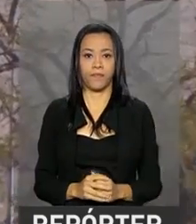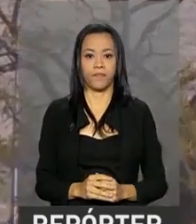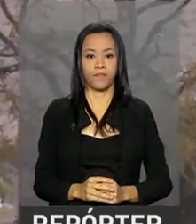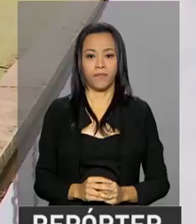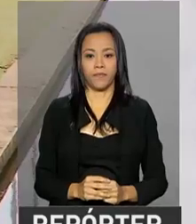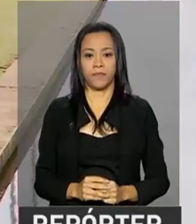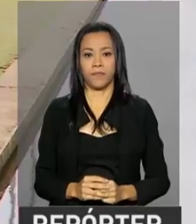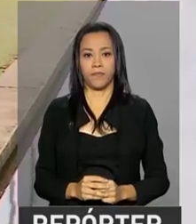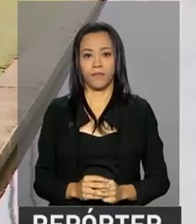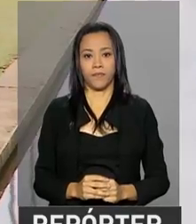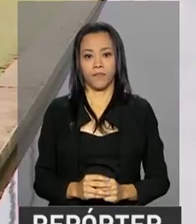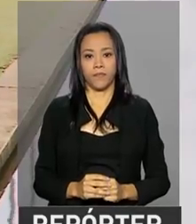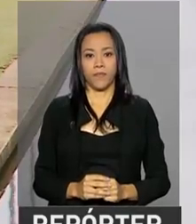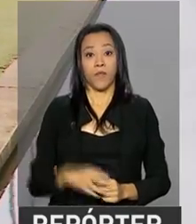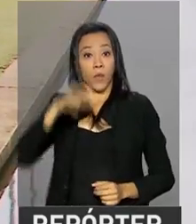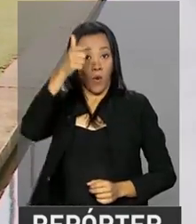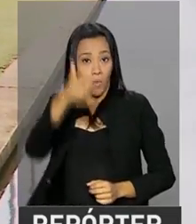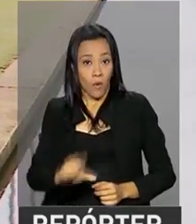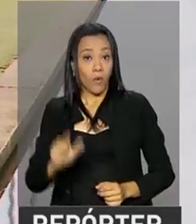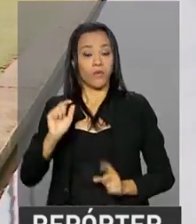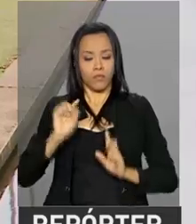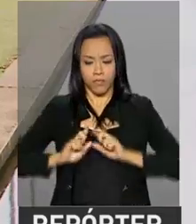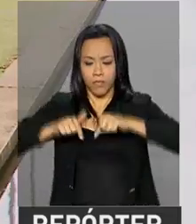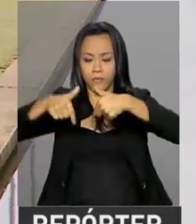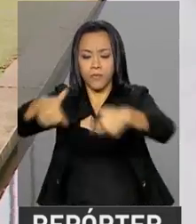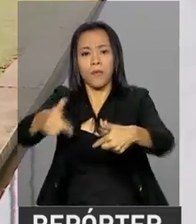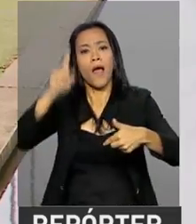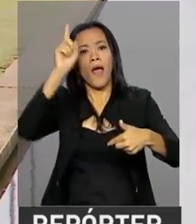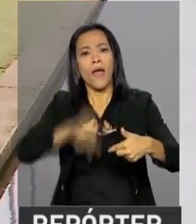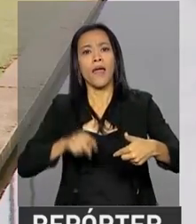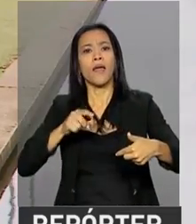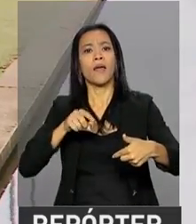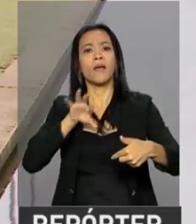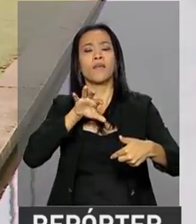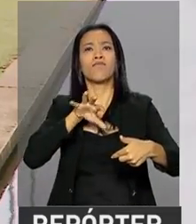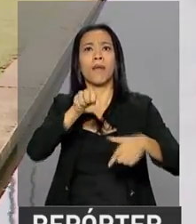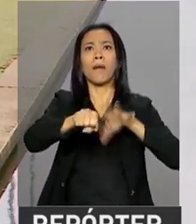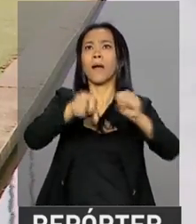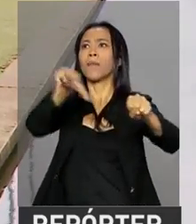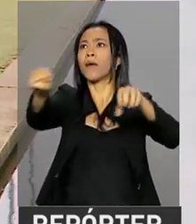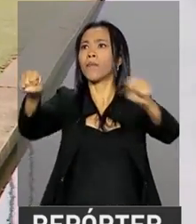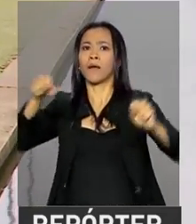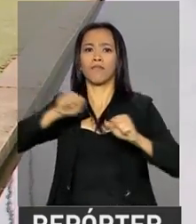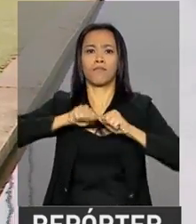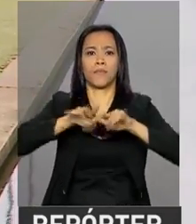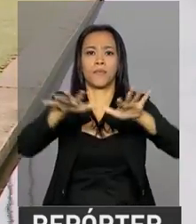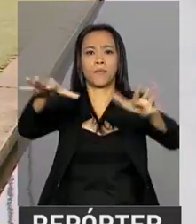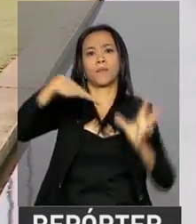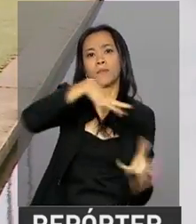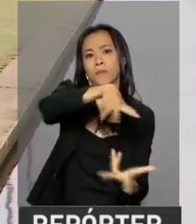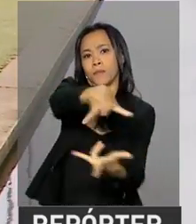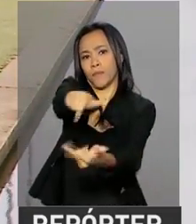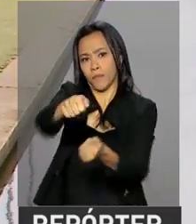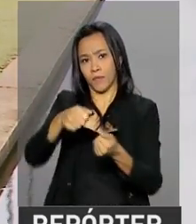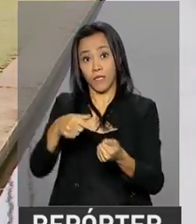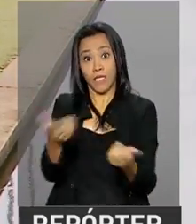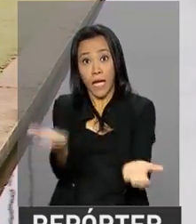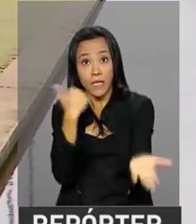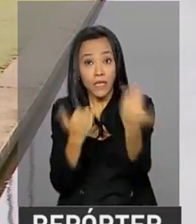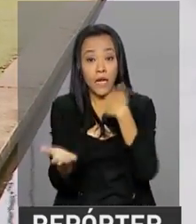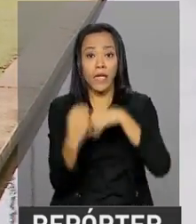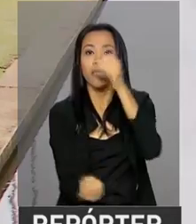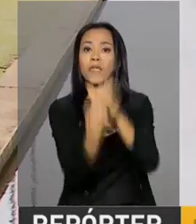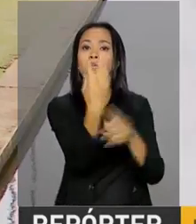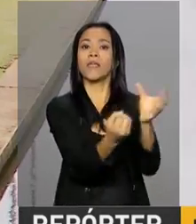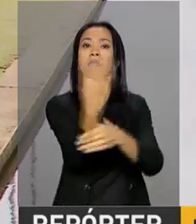rodovias outra frente de trabalho é a de conquistar novos mercados e atrair investimentos e a diplomacia